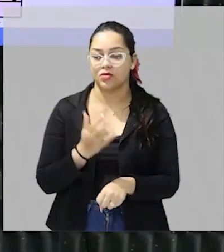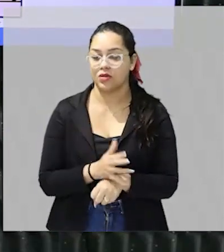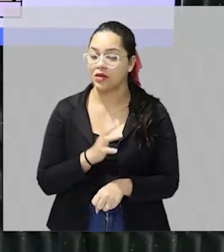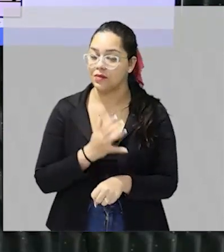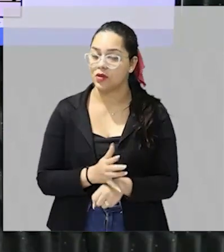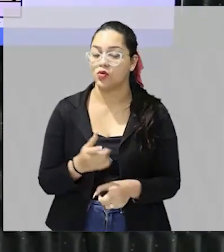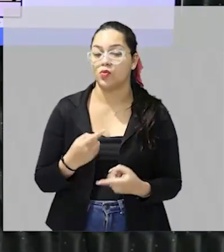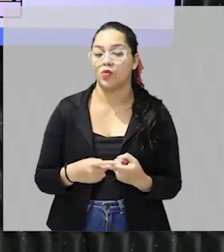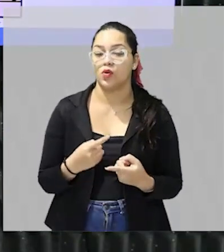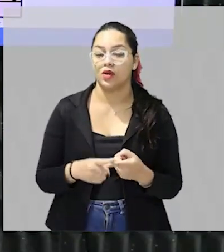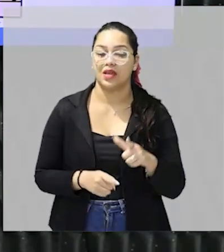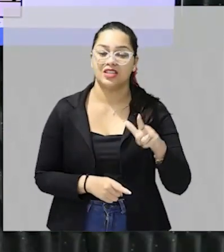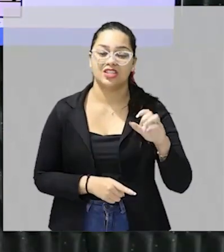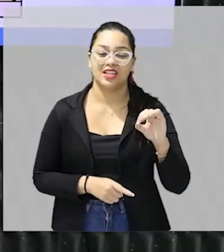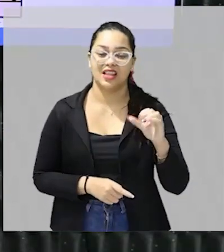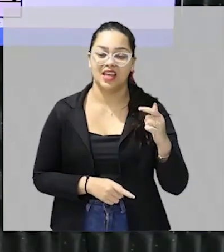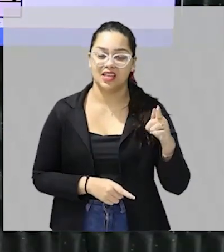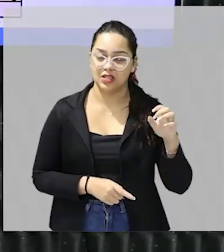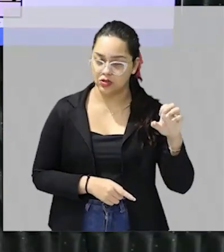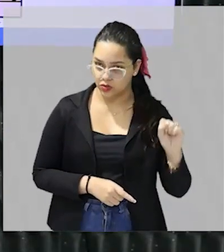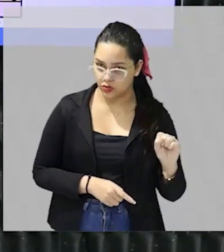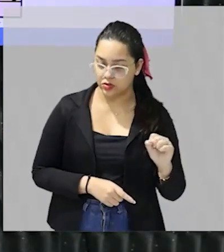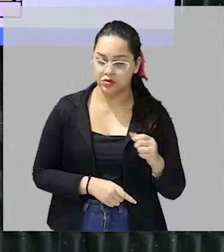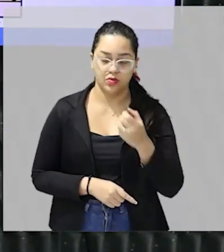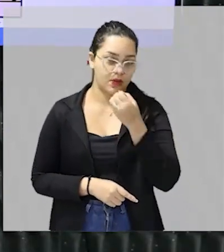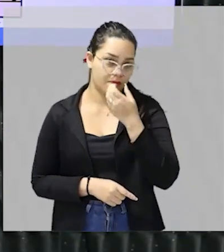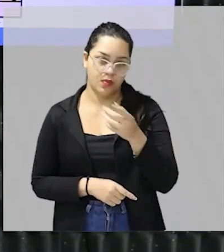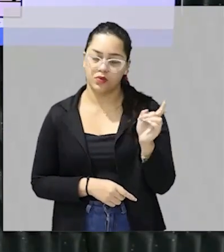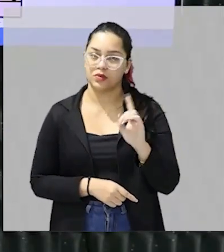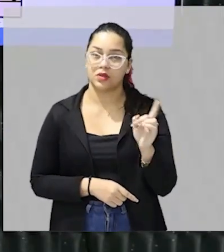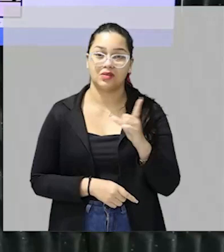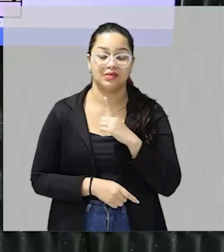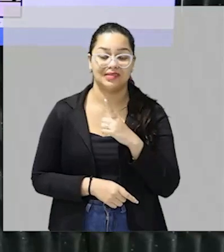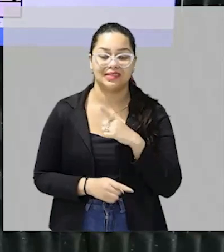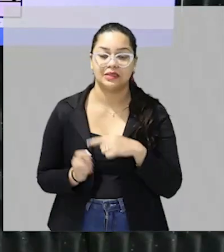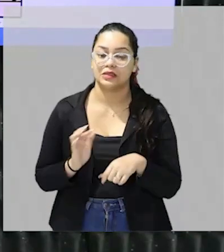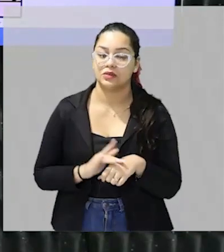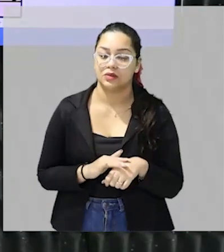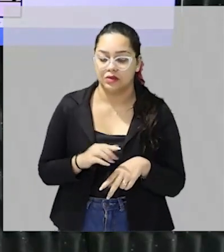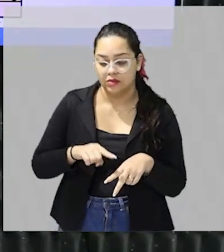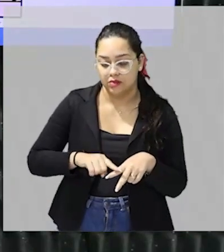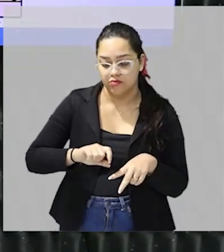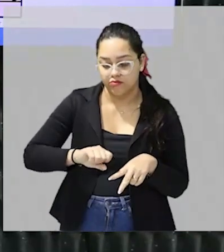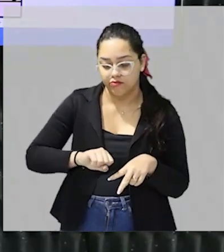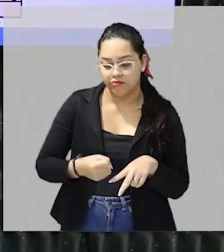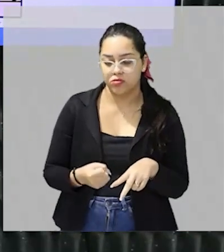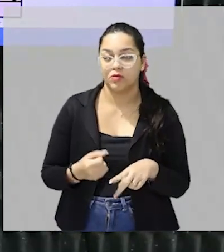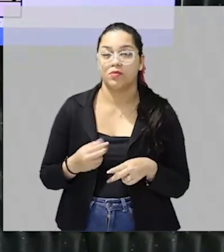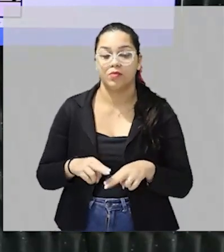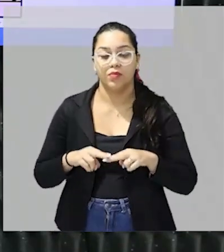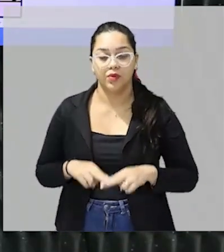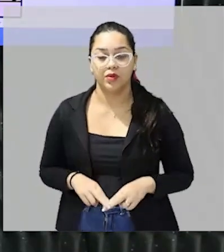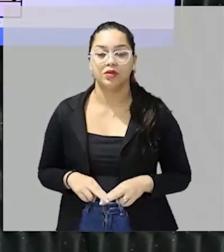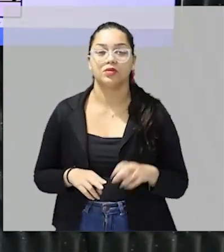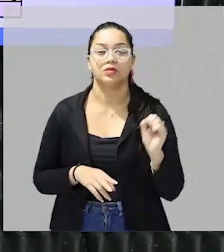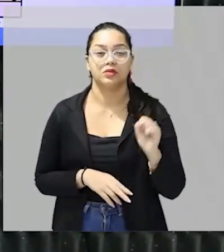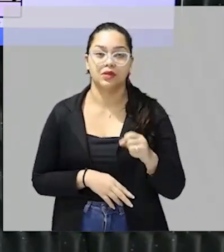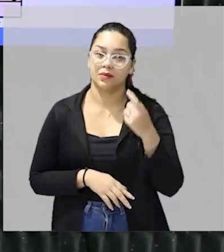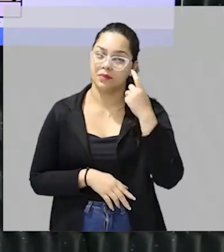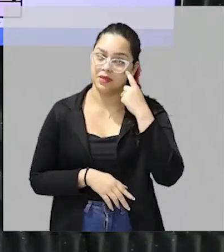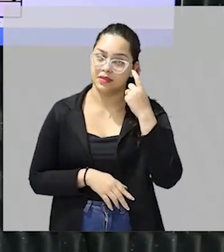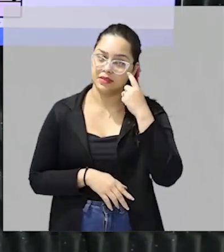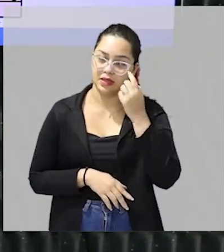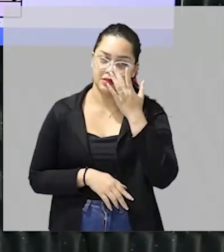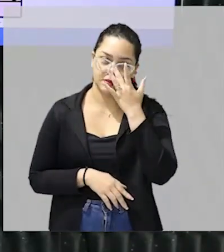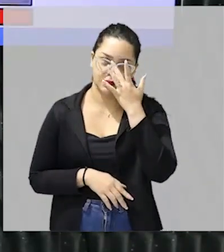exemplo, por conta de lesão. Não é interessante o indivíduo lesionar. Então, por isso a periodização ela deve ser muito bem pensada